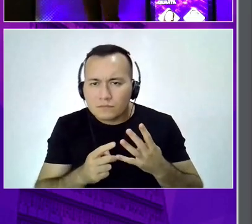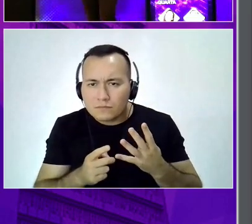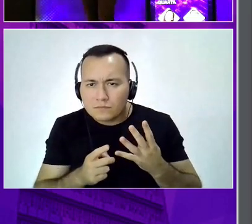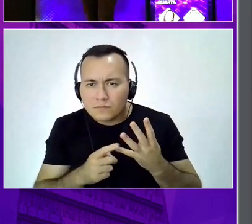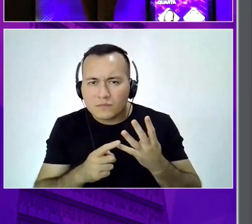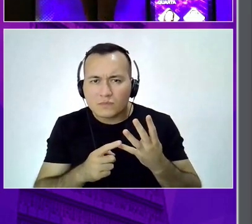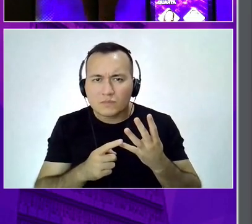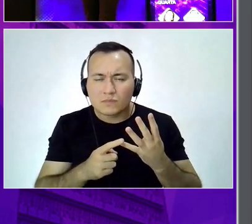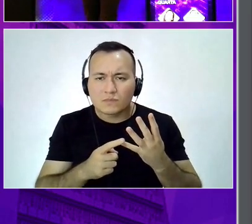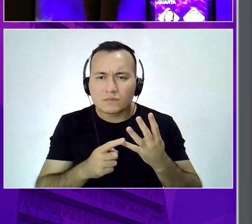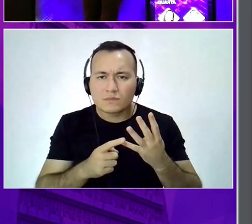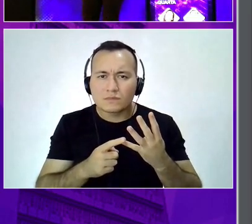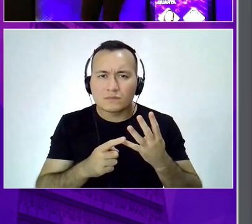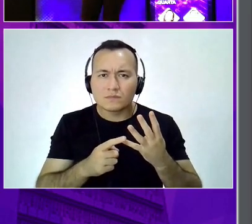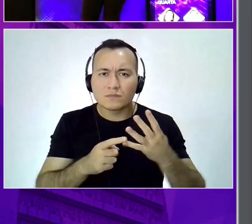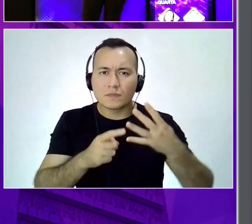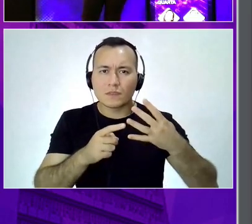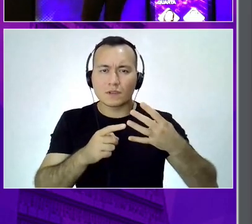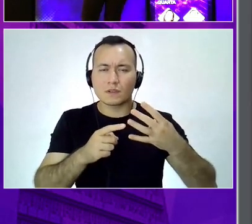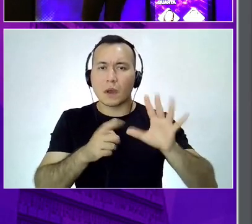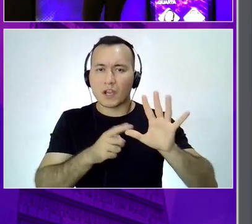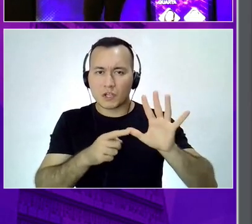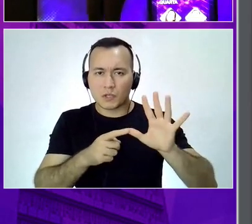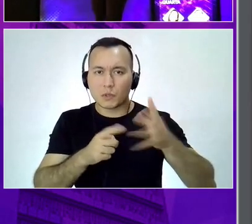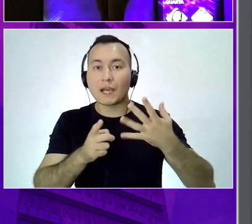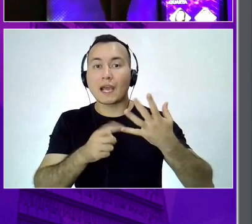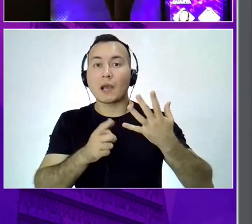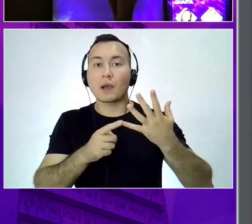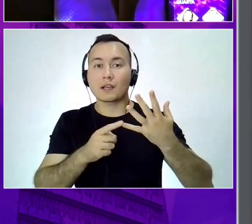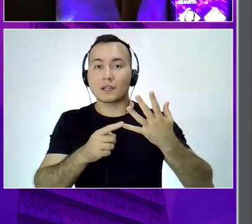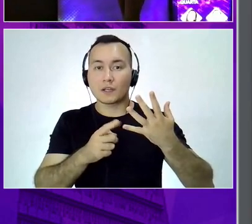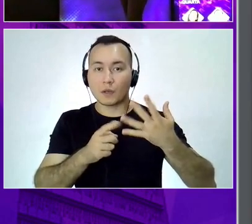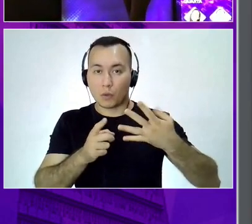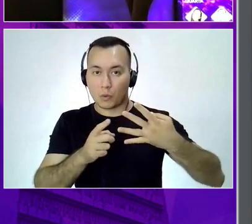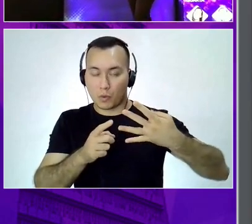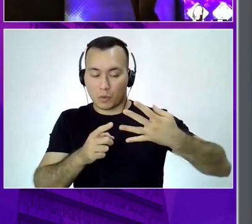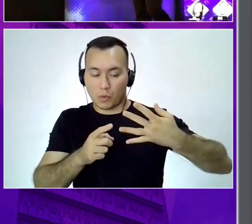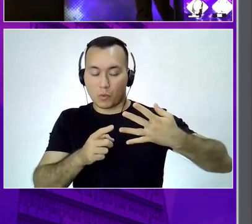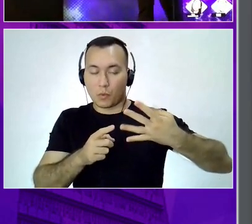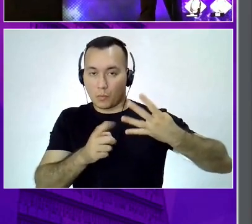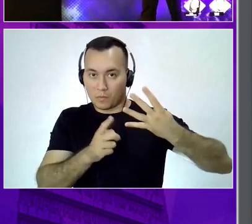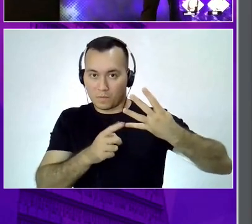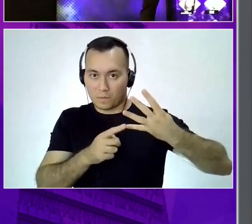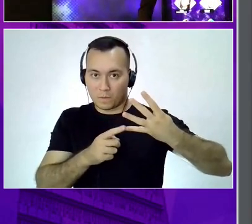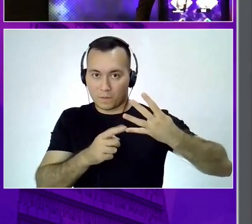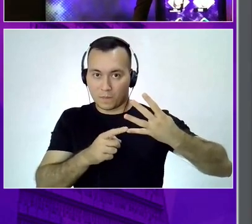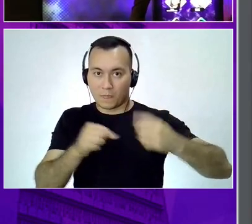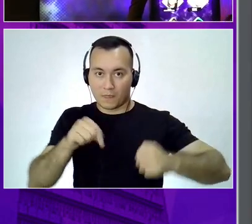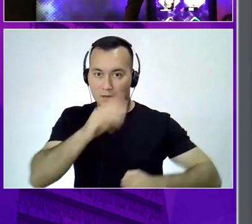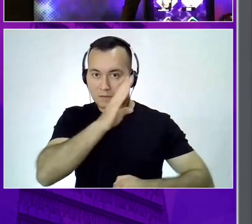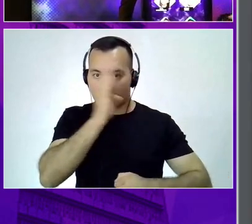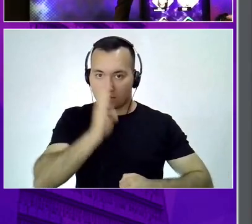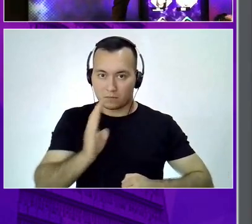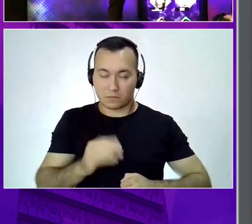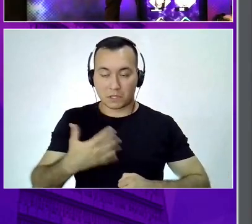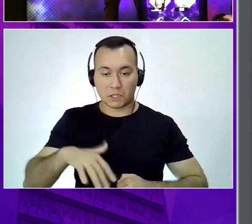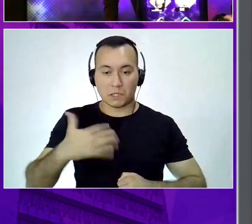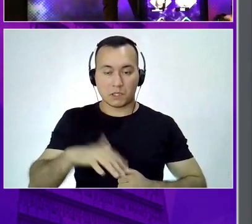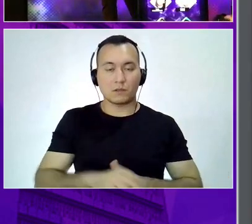quarto aqui. Então, a gente teve um alto ranking aí em relação ao Brasil, né? E